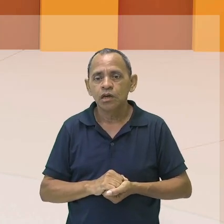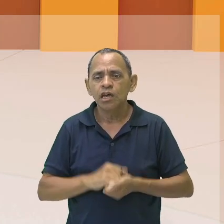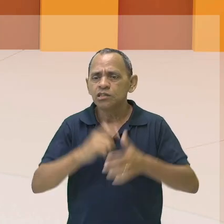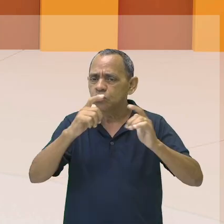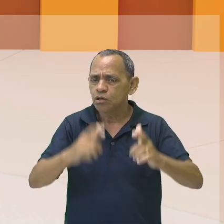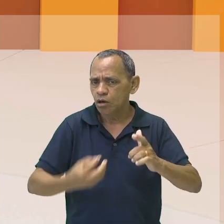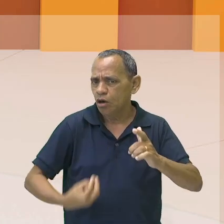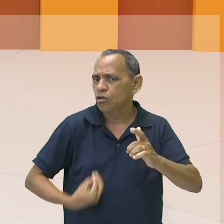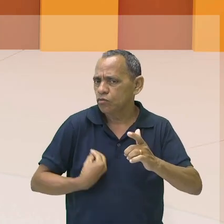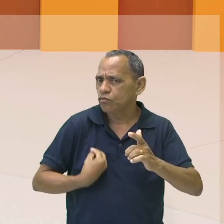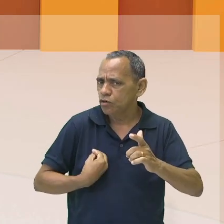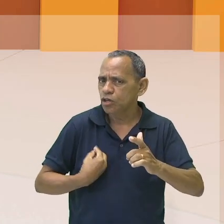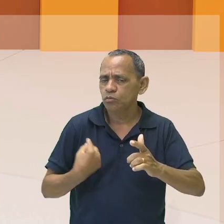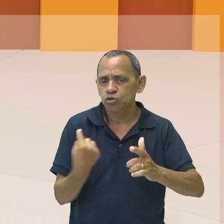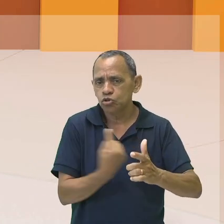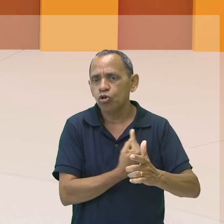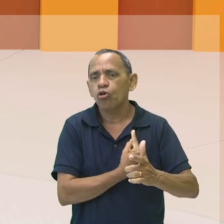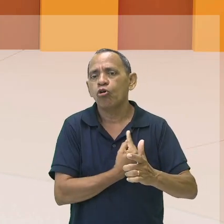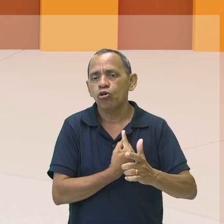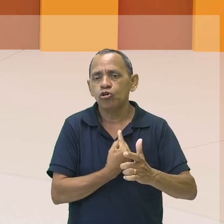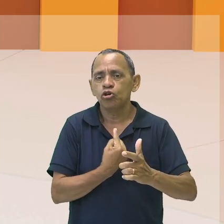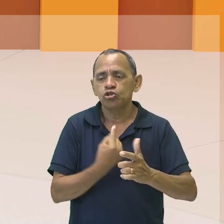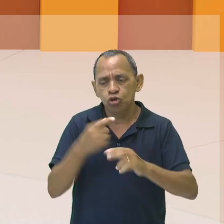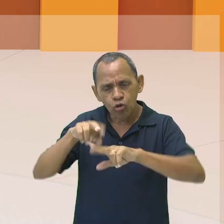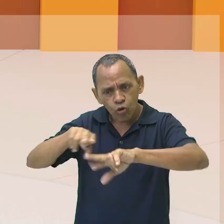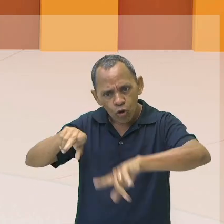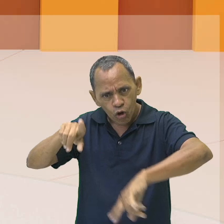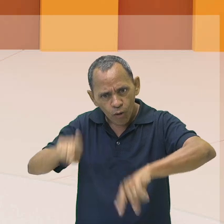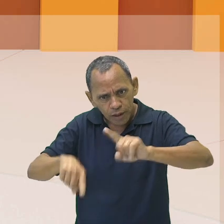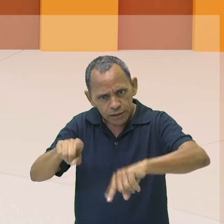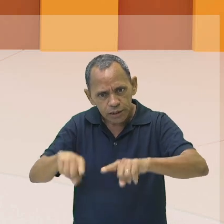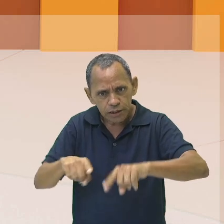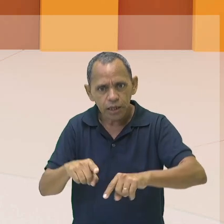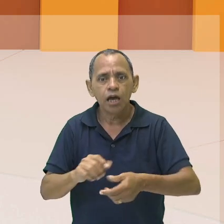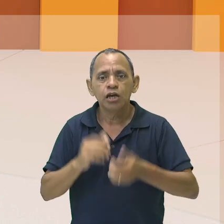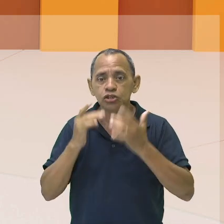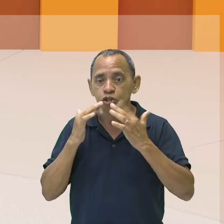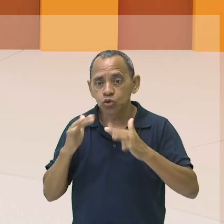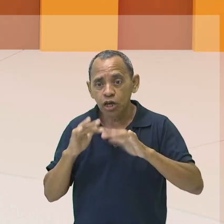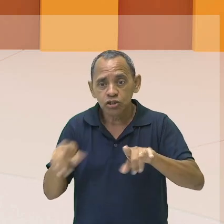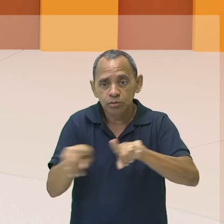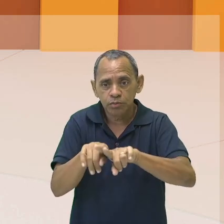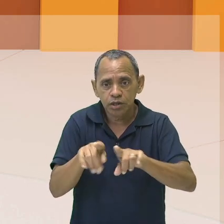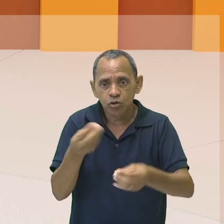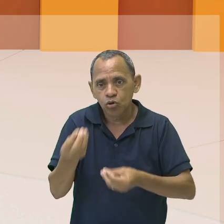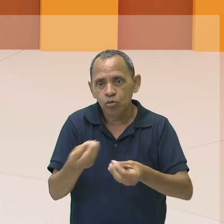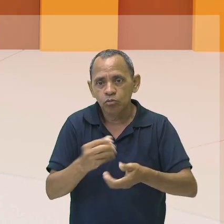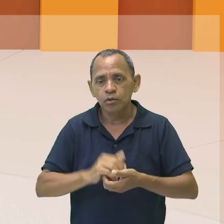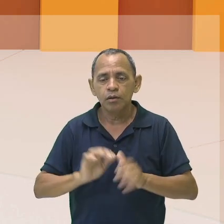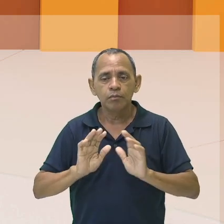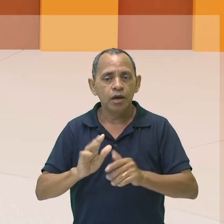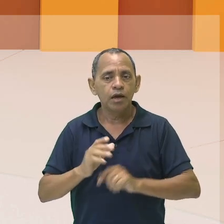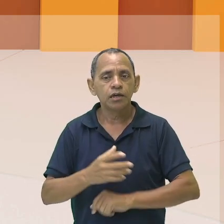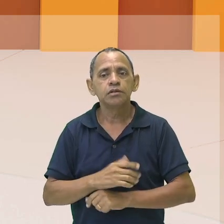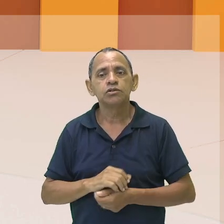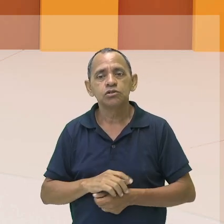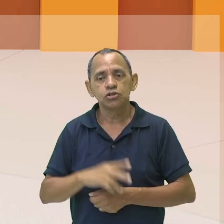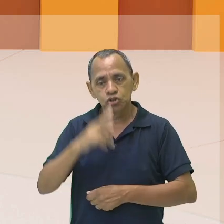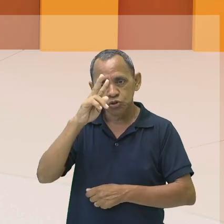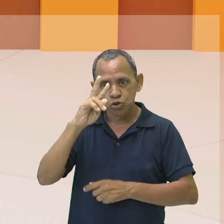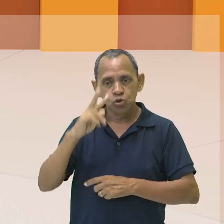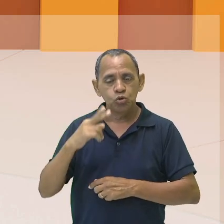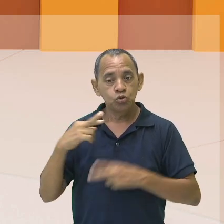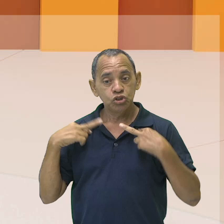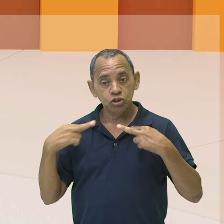gente retira os recursos naturais que são de fundamental importância para a nossa sobrevivência. Mas o homem, ele não tem tido essa preocupação,